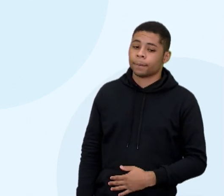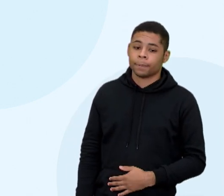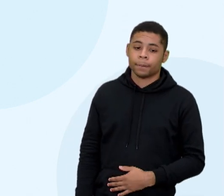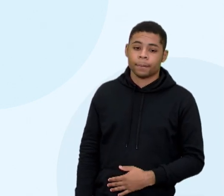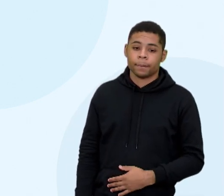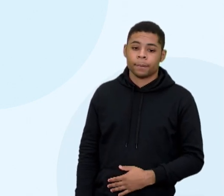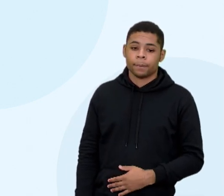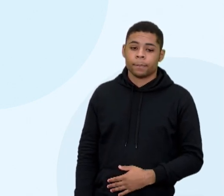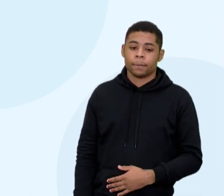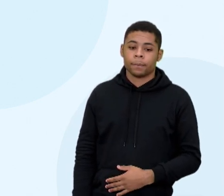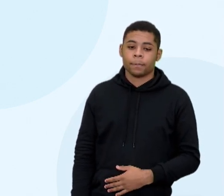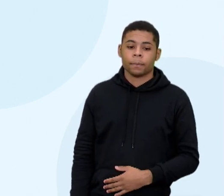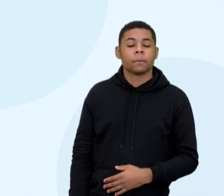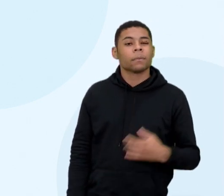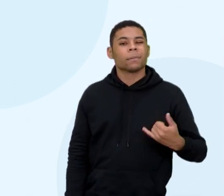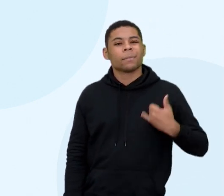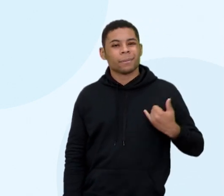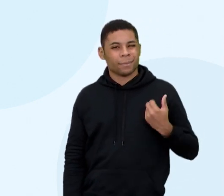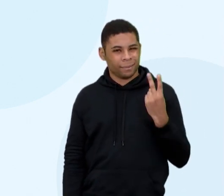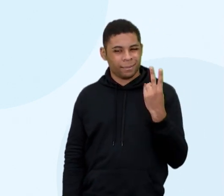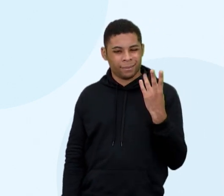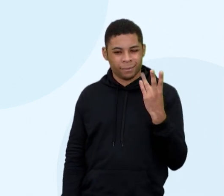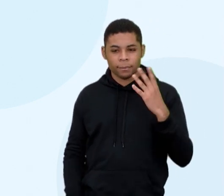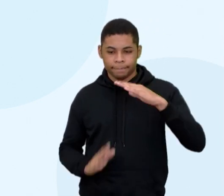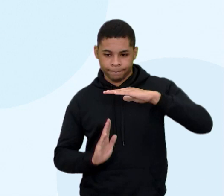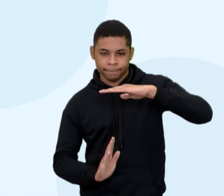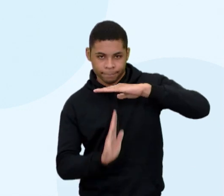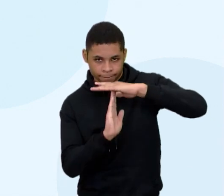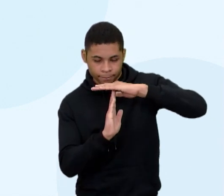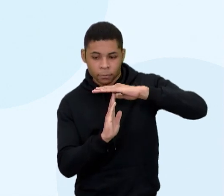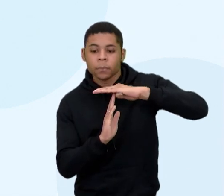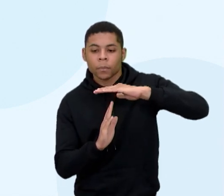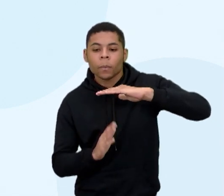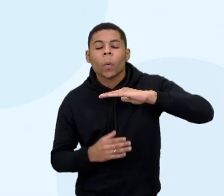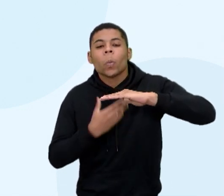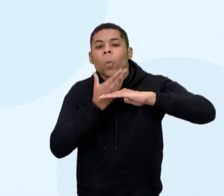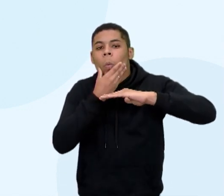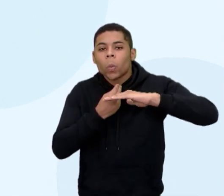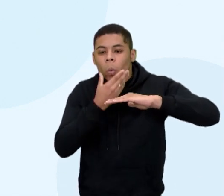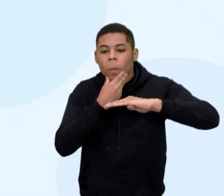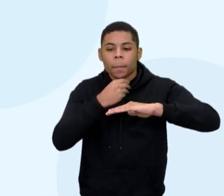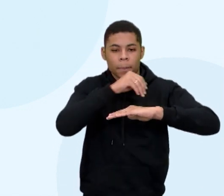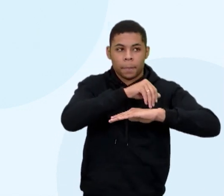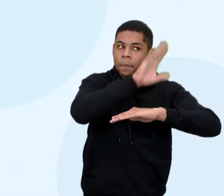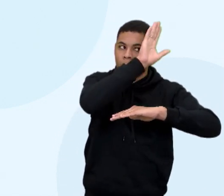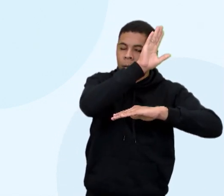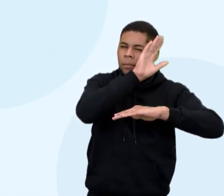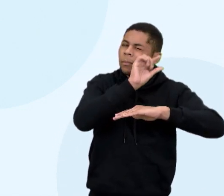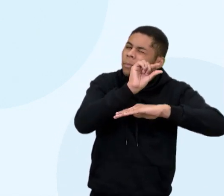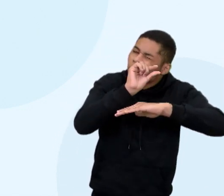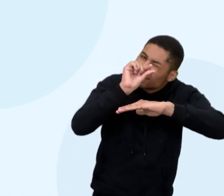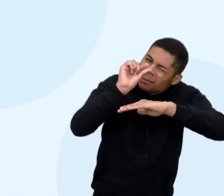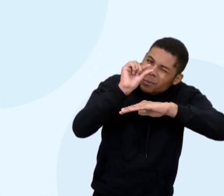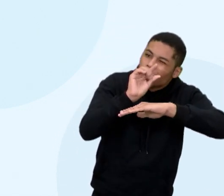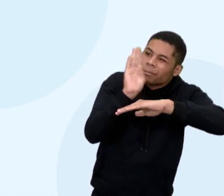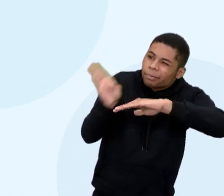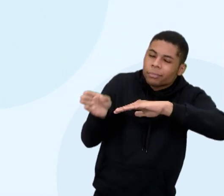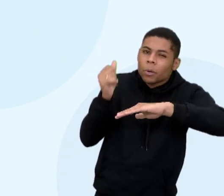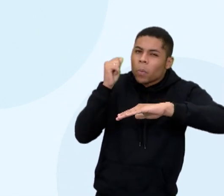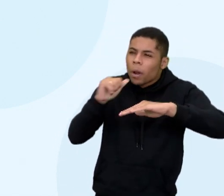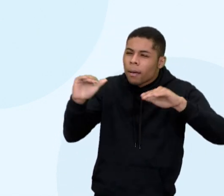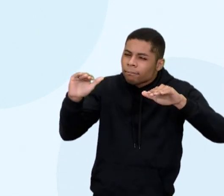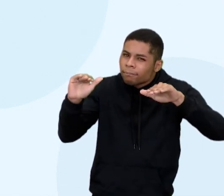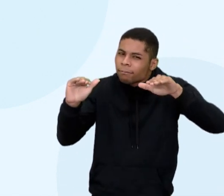foi citada aí até 24 anos, né, nós temos aí, né, uma perspectiva de população masculina um pouquinho